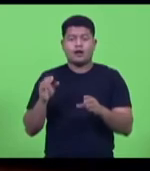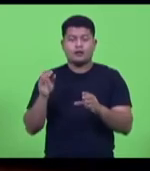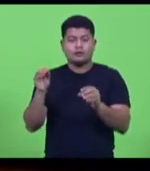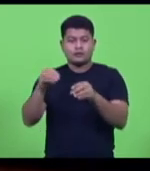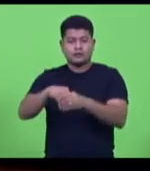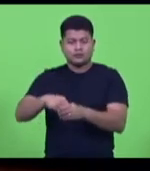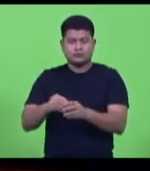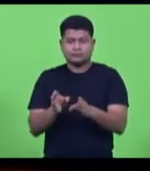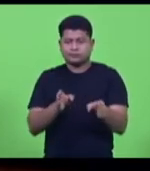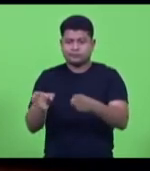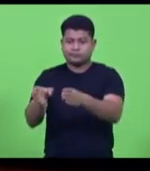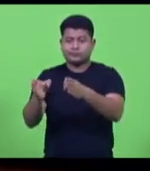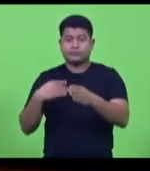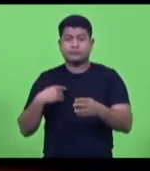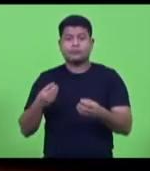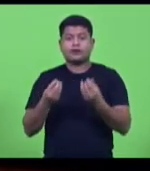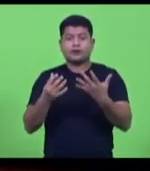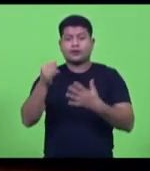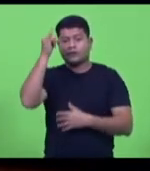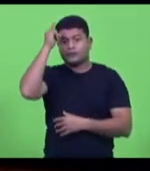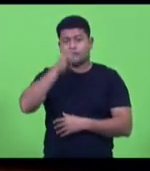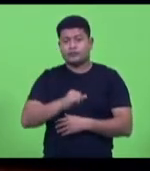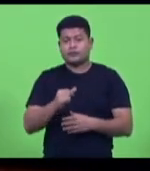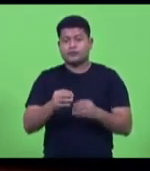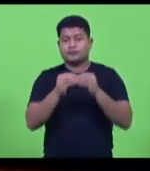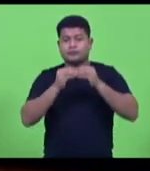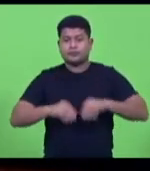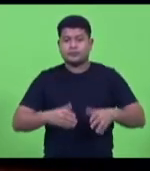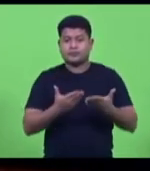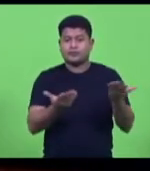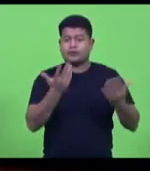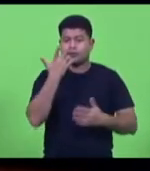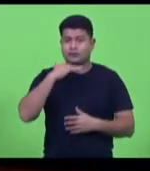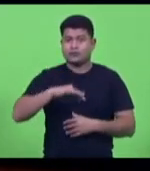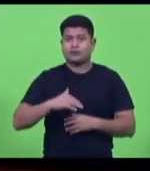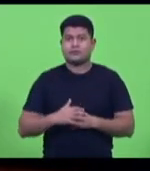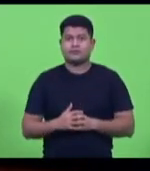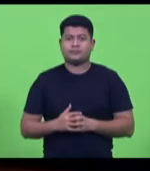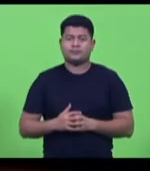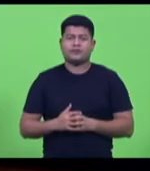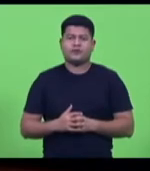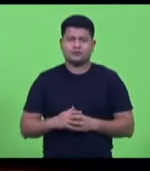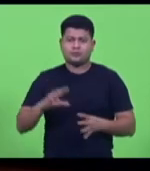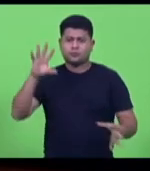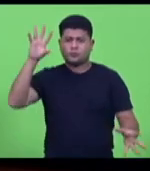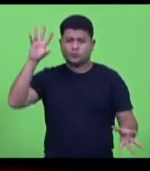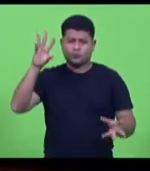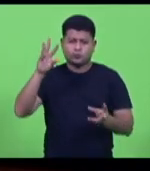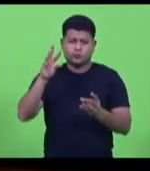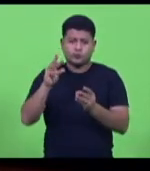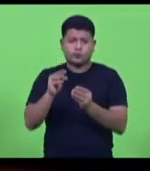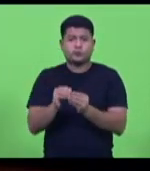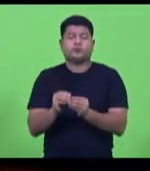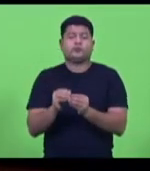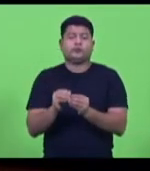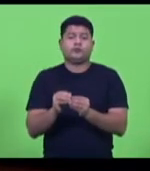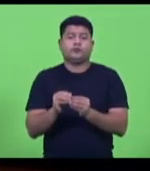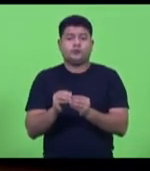a evitar prejuízos às crianças. Eu vou sintetizar toda a fundamentação